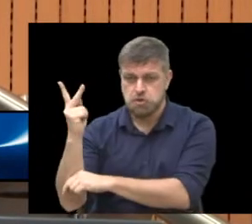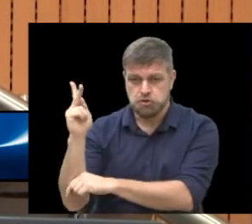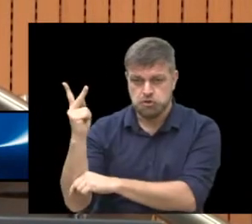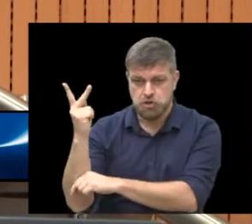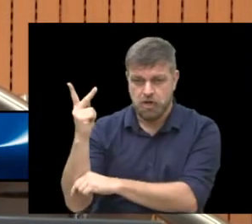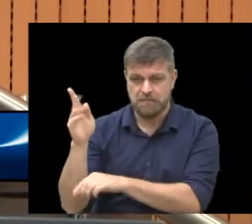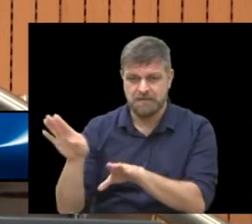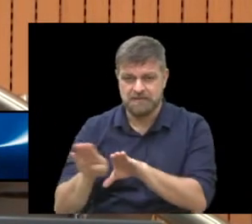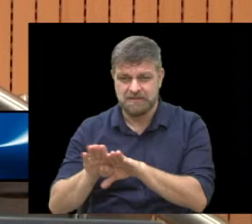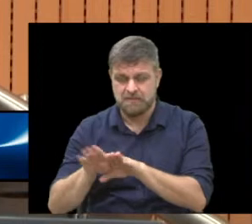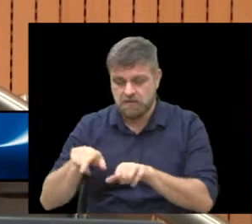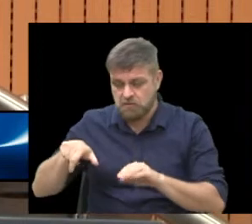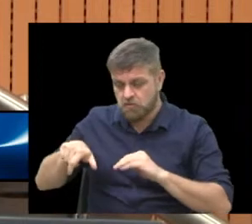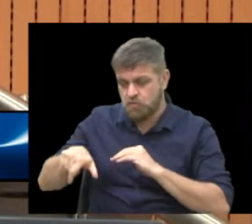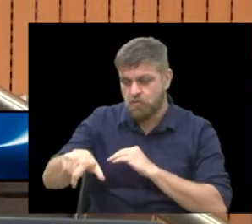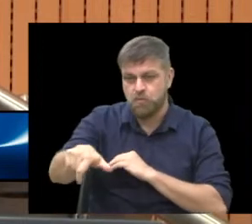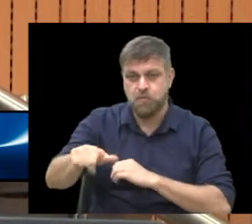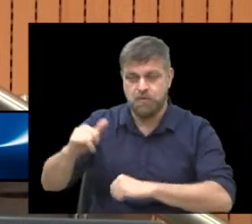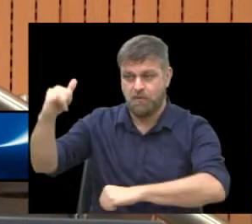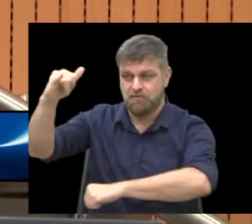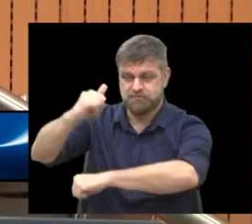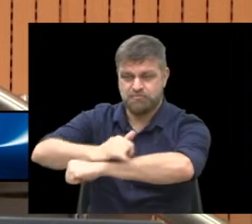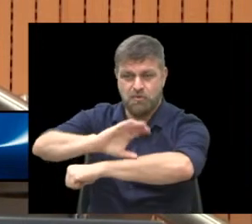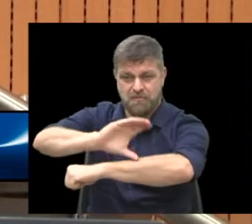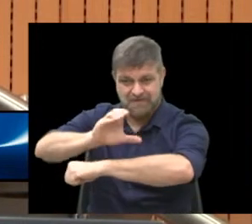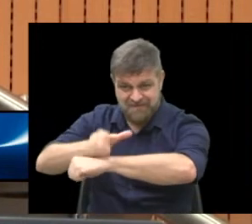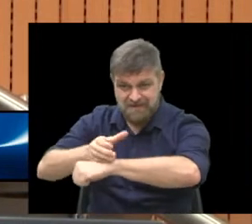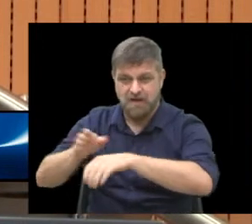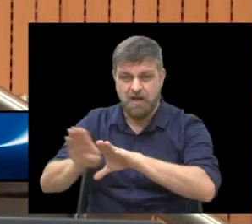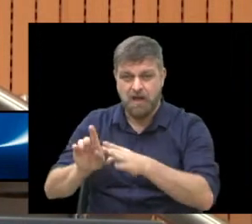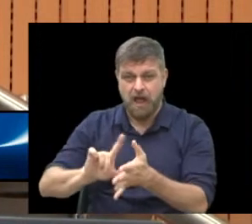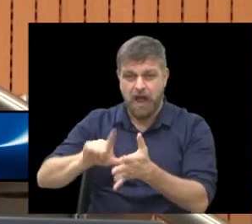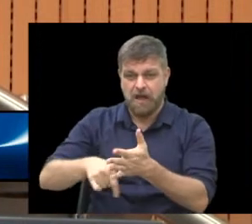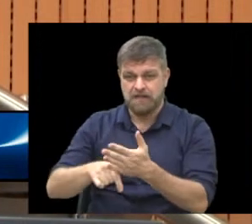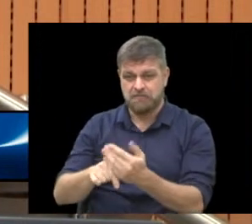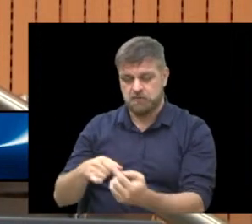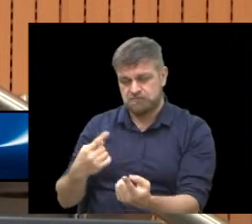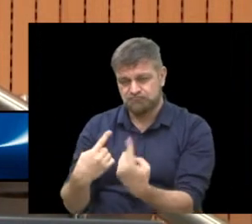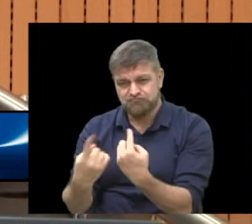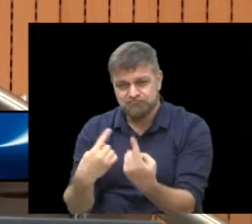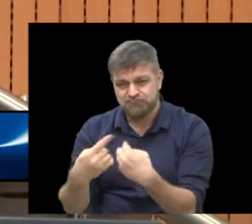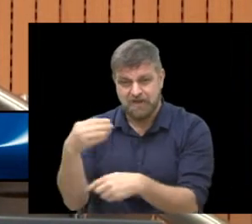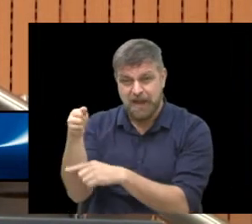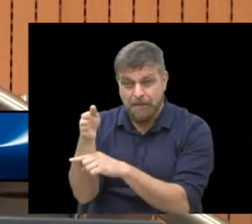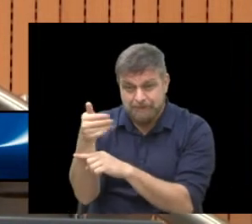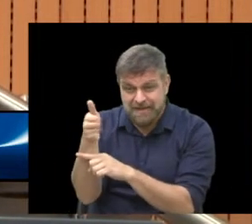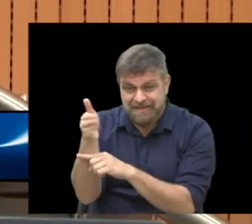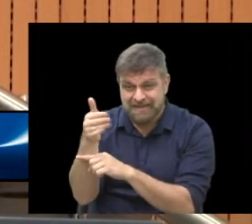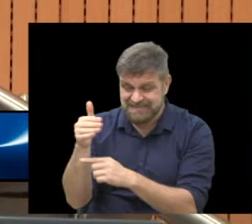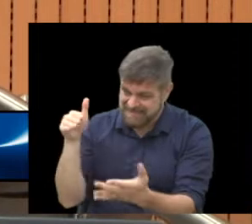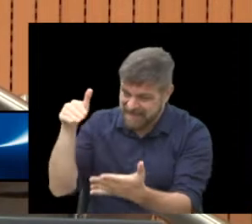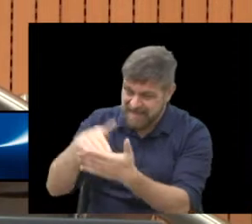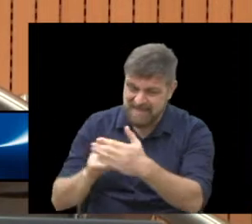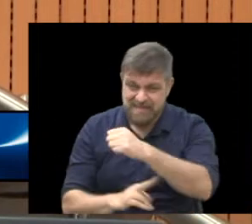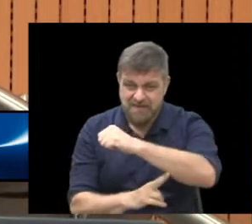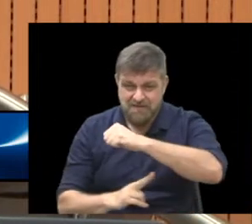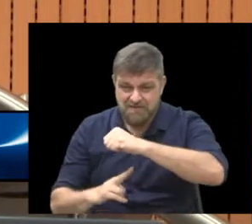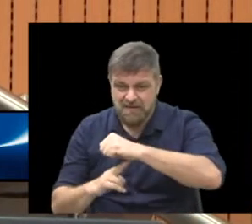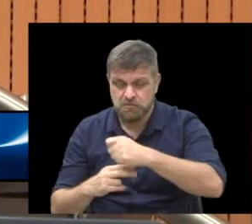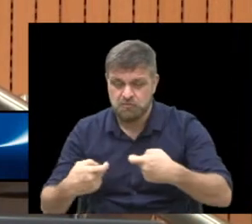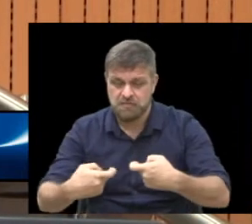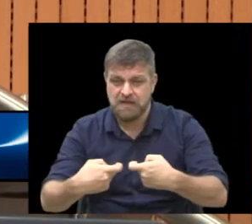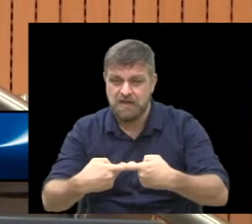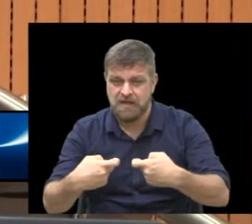até a rodovia Bandeirantes, sentido aeroporto Viracopos, e após atravessar a rodovia Bandeirantes até o viaduto da rodovia Anhanguera,